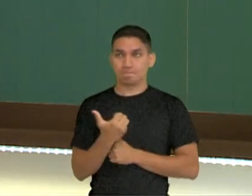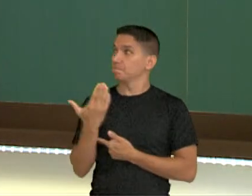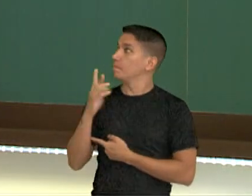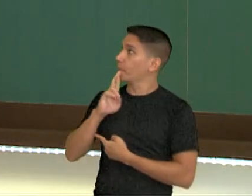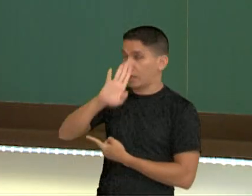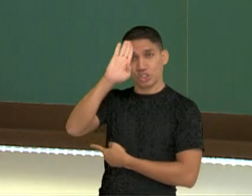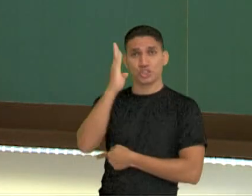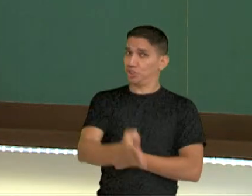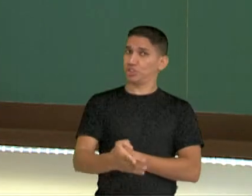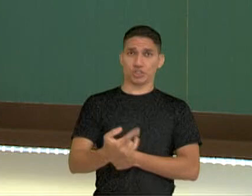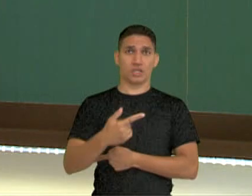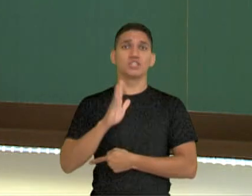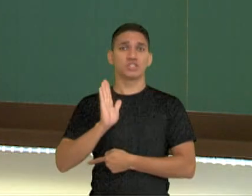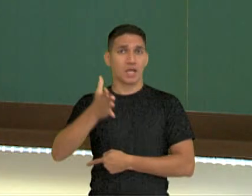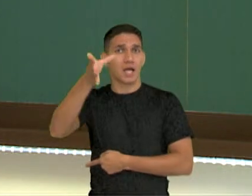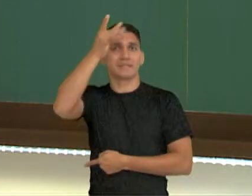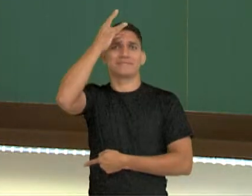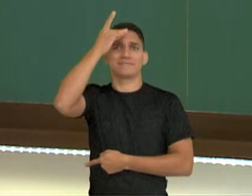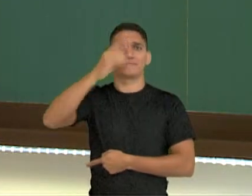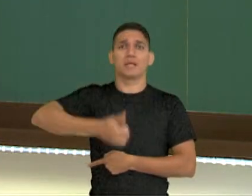tenho direto o valor do